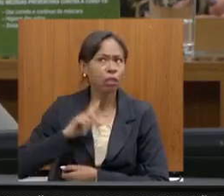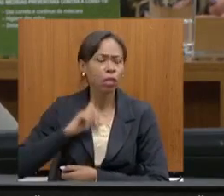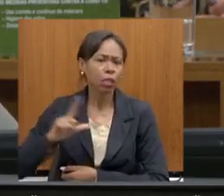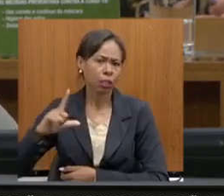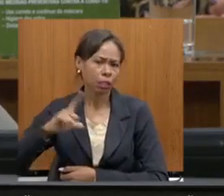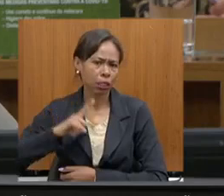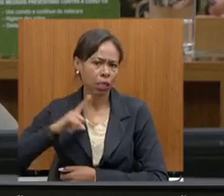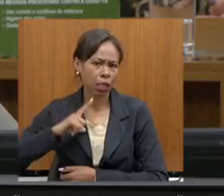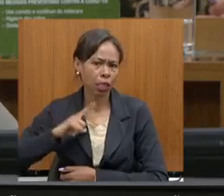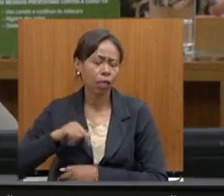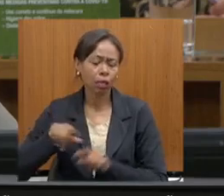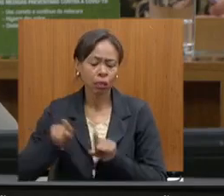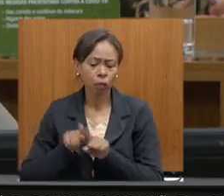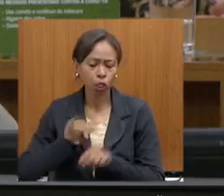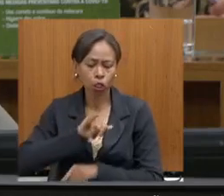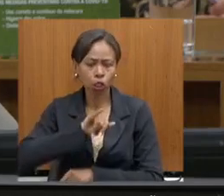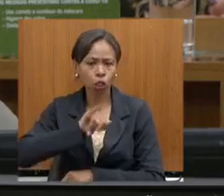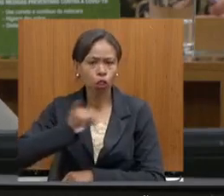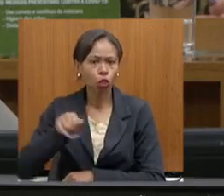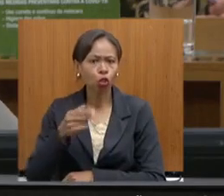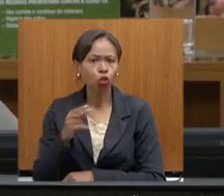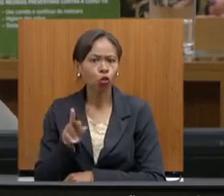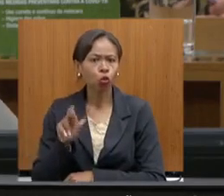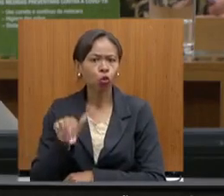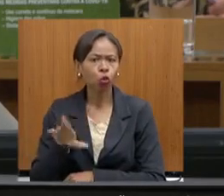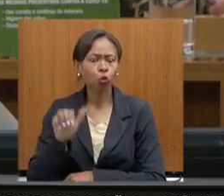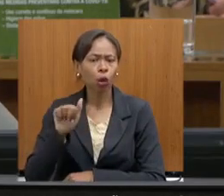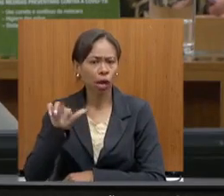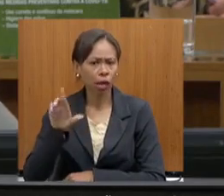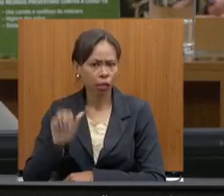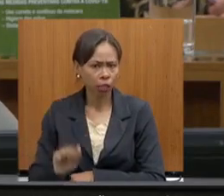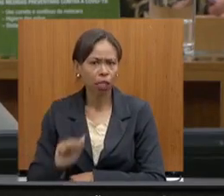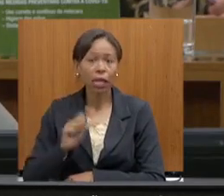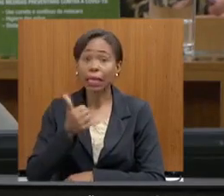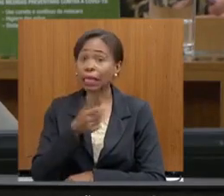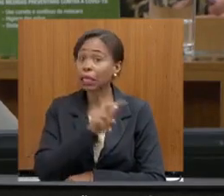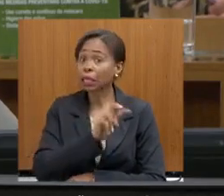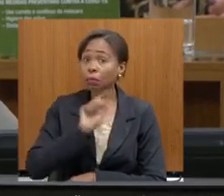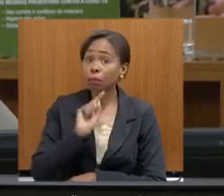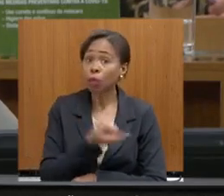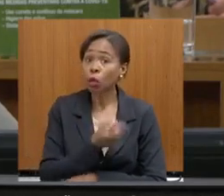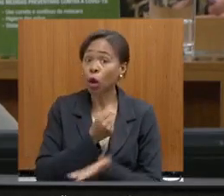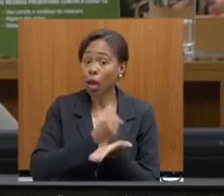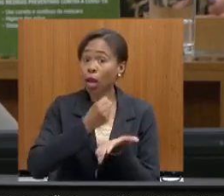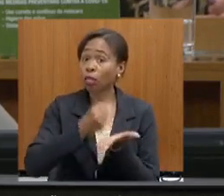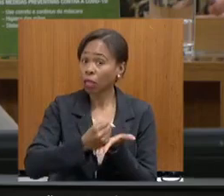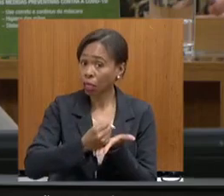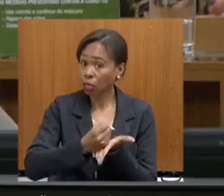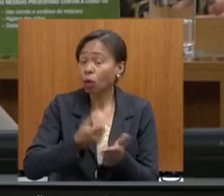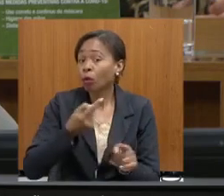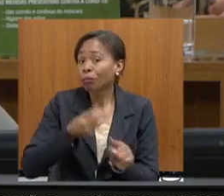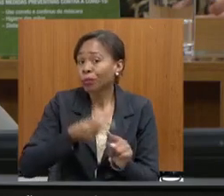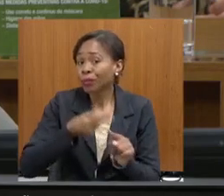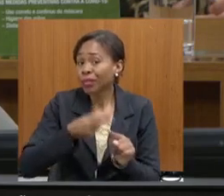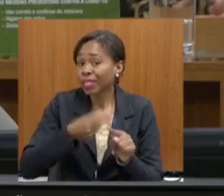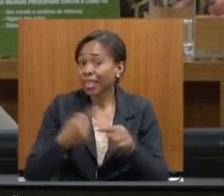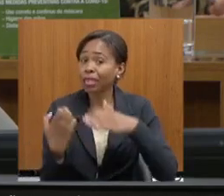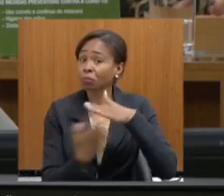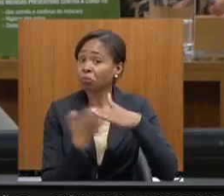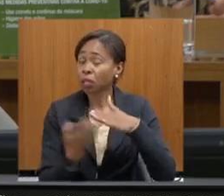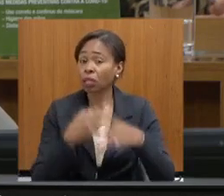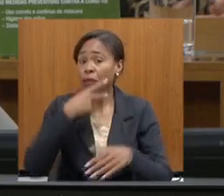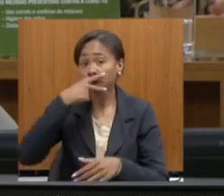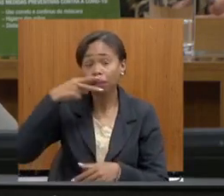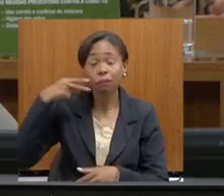mil habitantes 15 mil carteiras assinadas por conta da pujança que a lingerie tem no mercado nacional